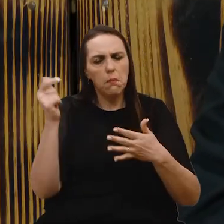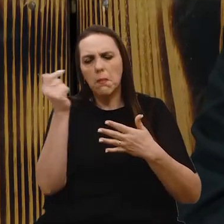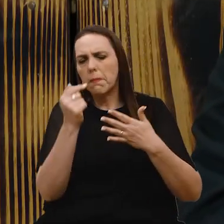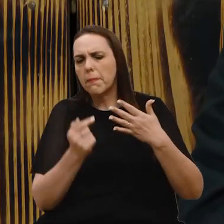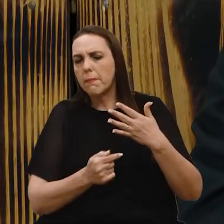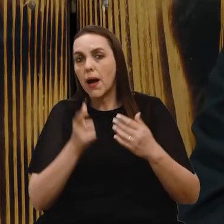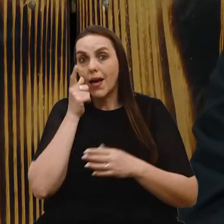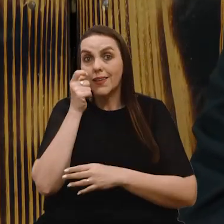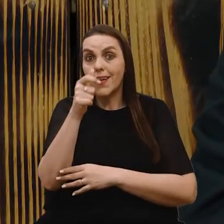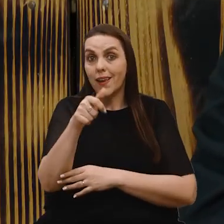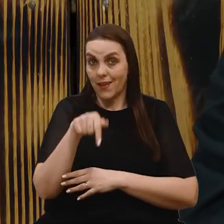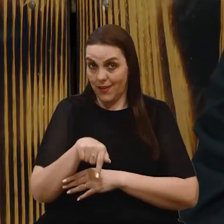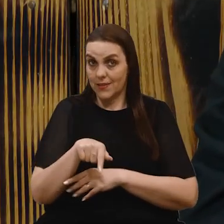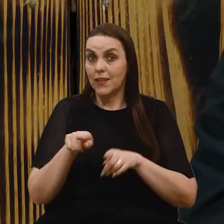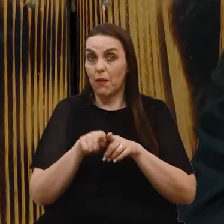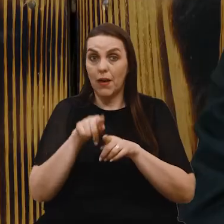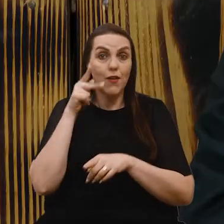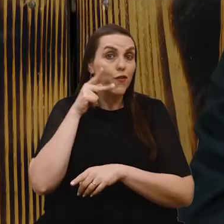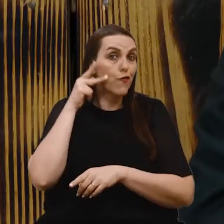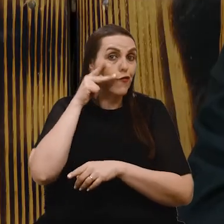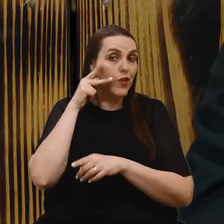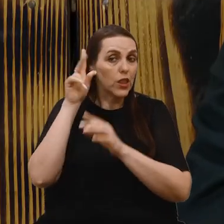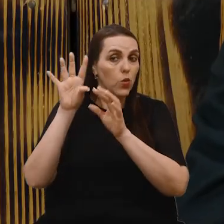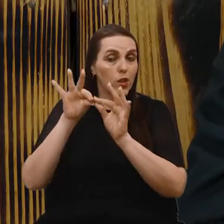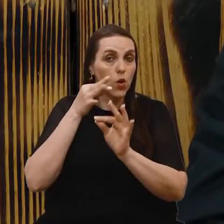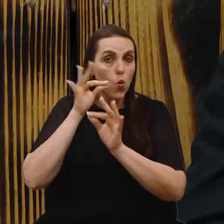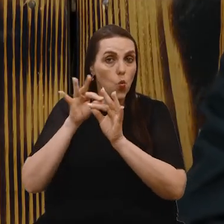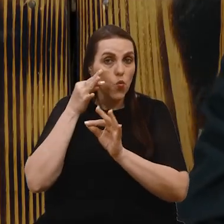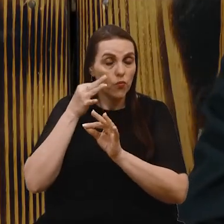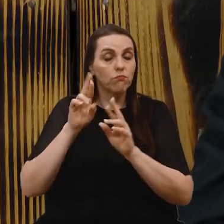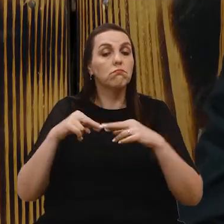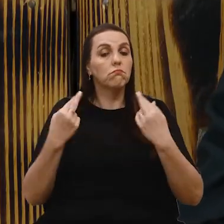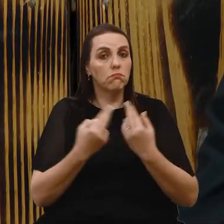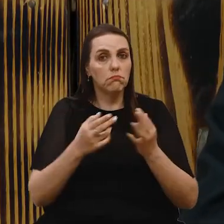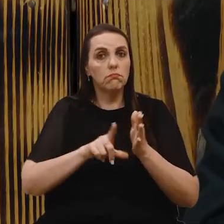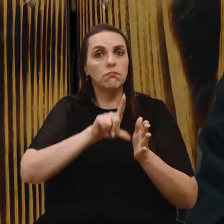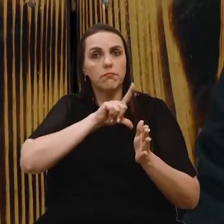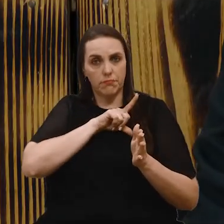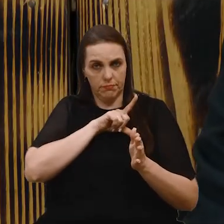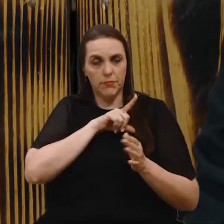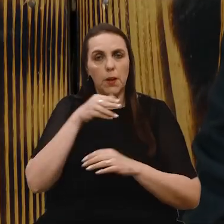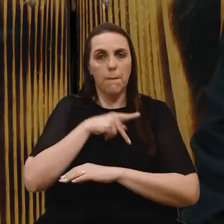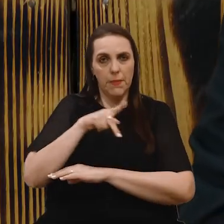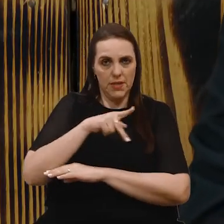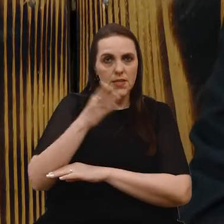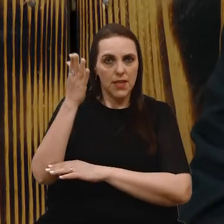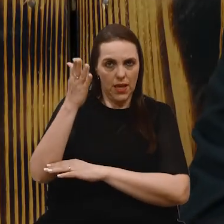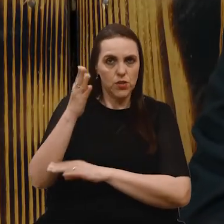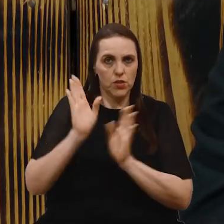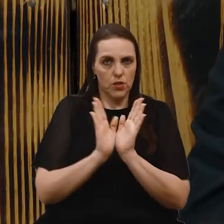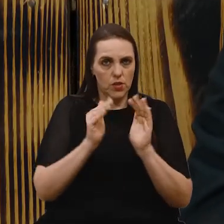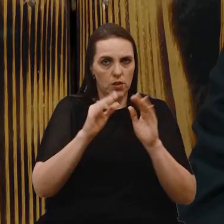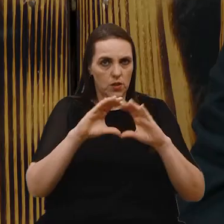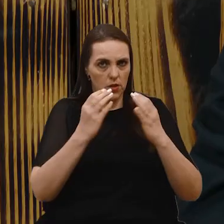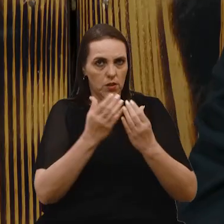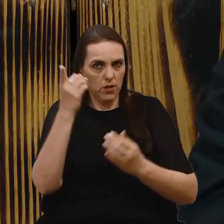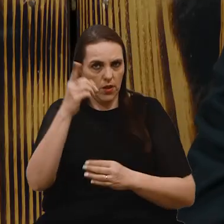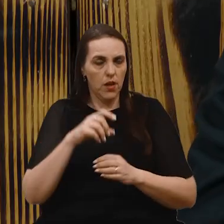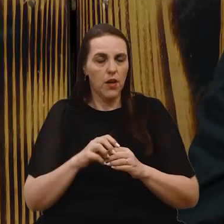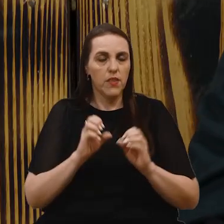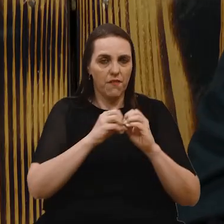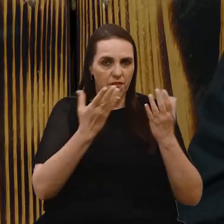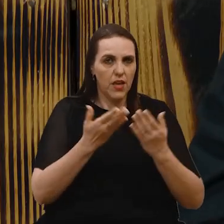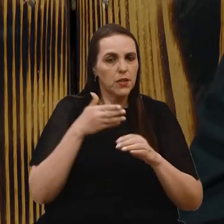interessam muito, sobretudo para a cadeia vitivinícola, e teve uma reunião prévia da qual o presidente Bertotto participou e pode